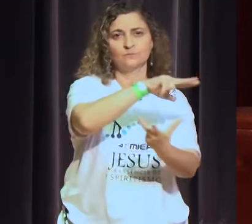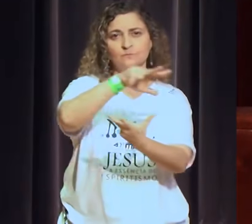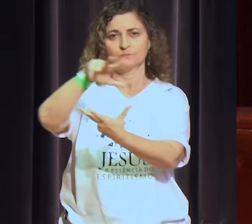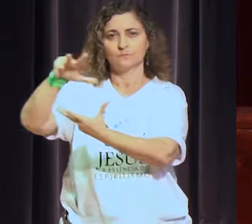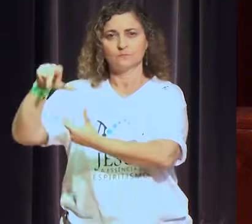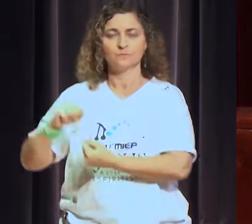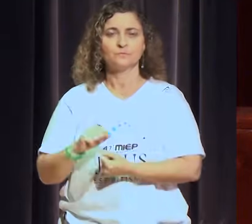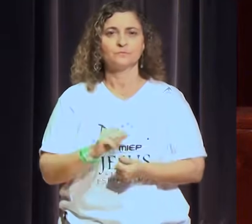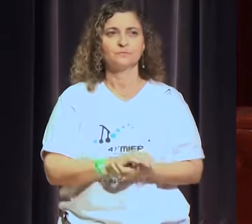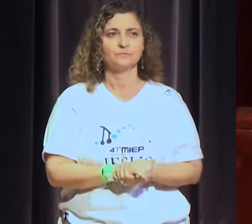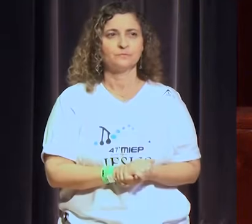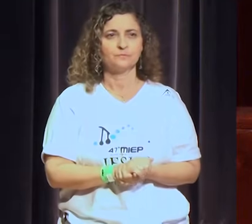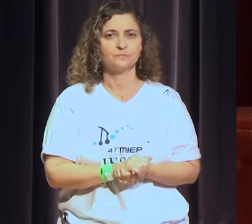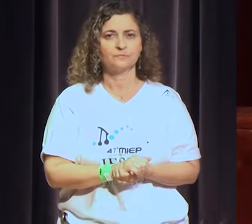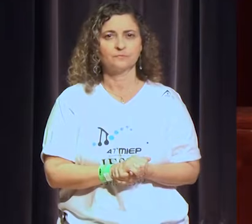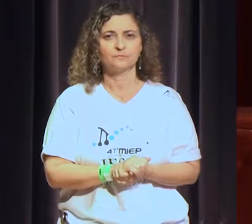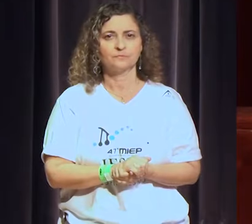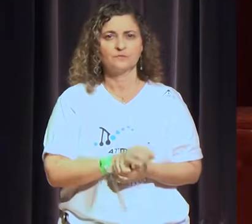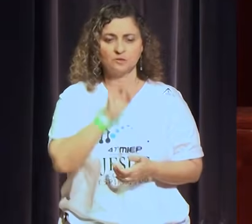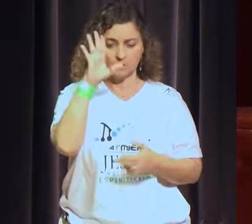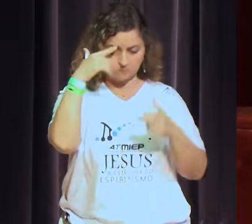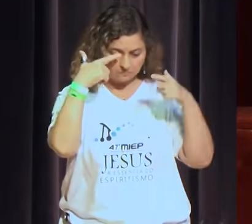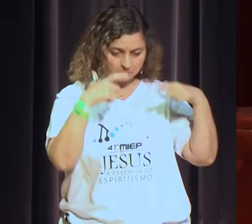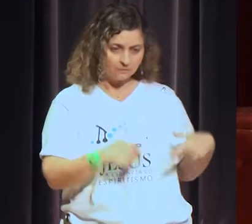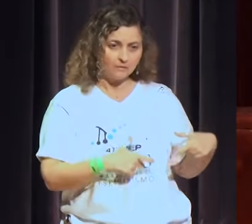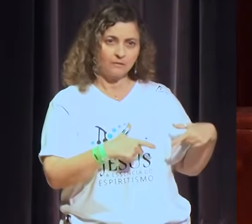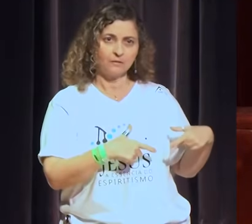só no local.